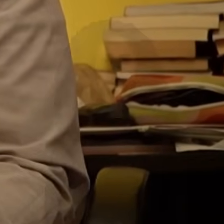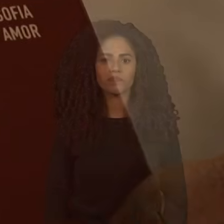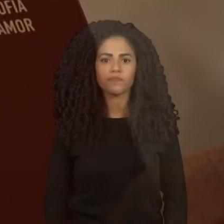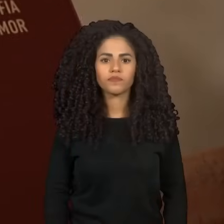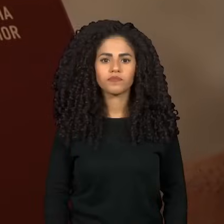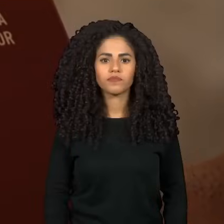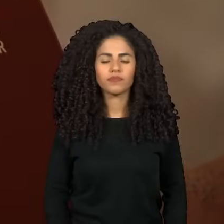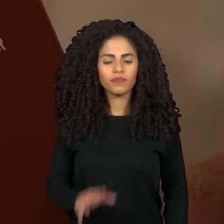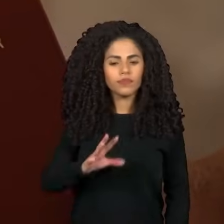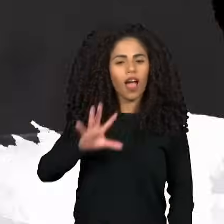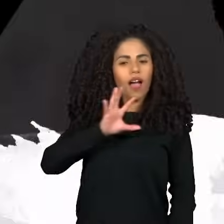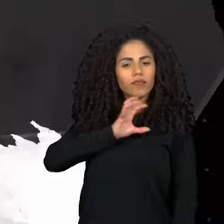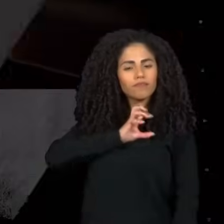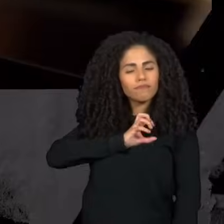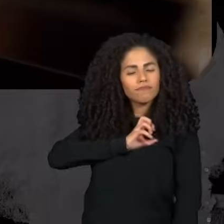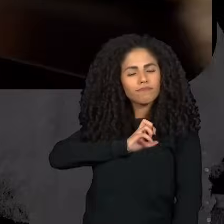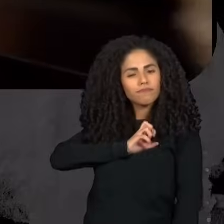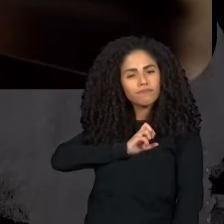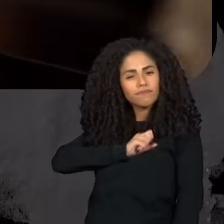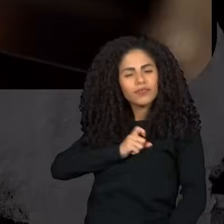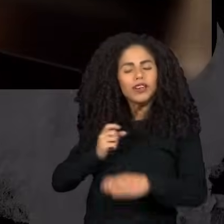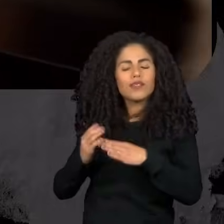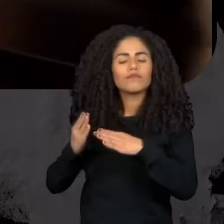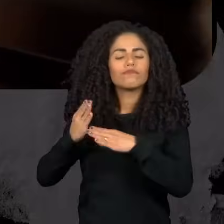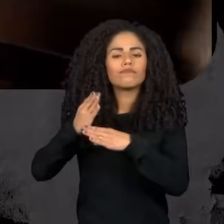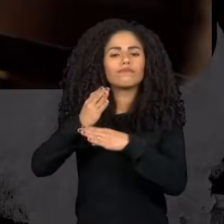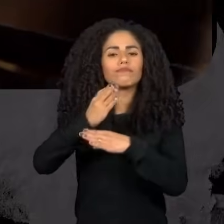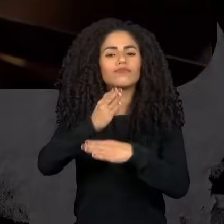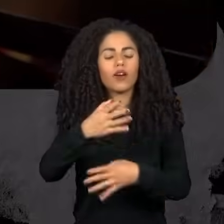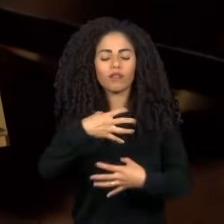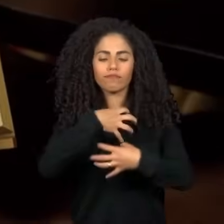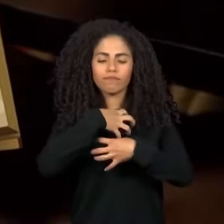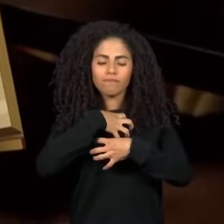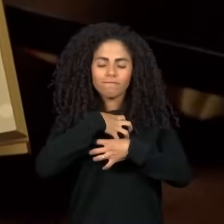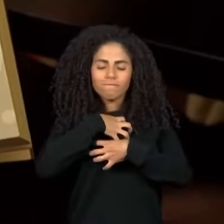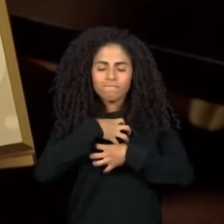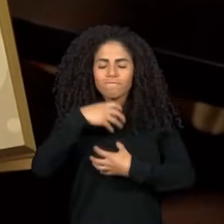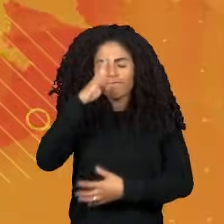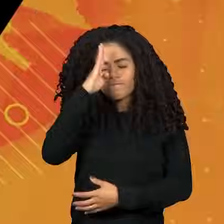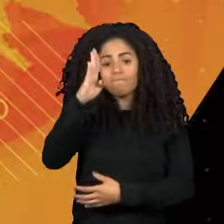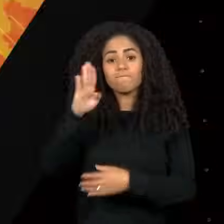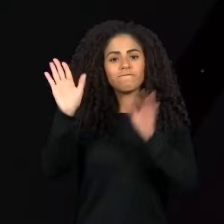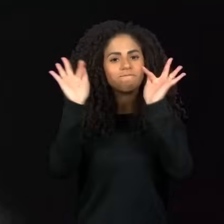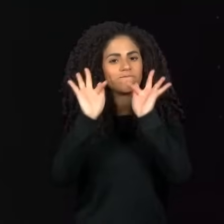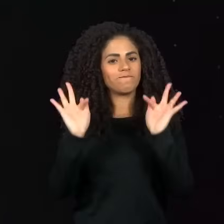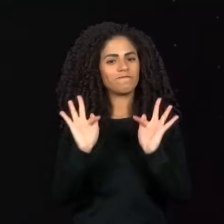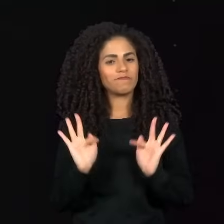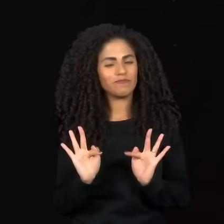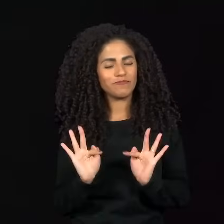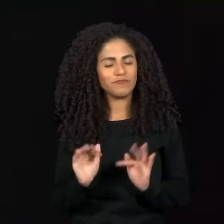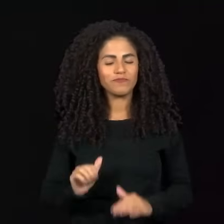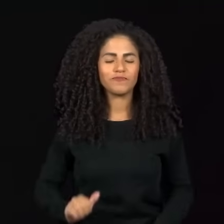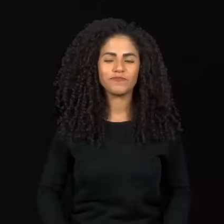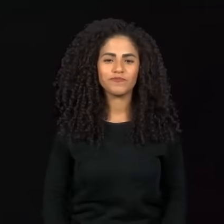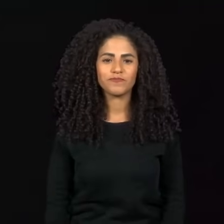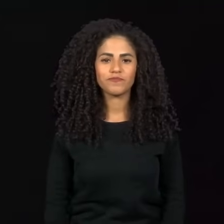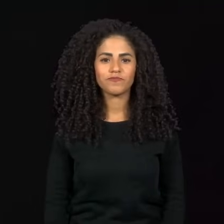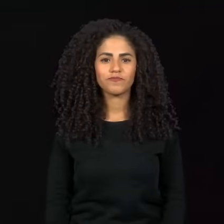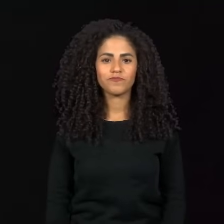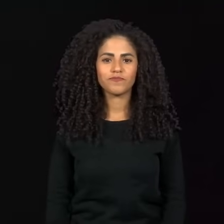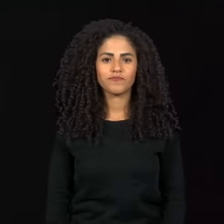Amar é uma travessia que define aspectos centrais da nossa felicidade. Eu